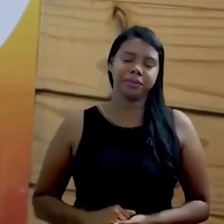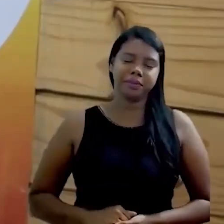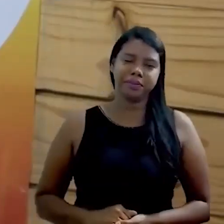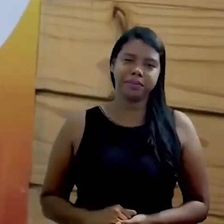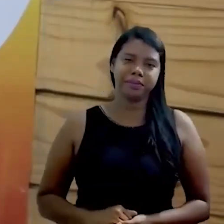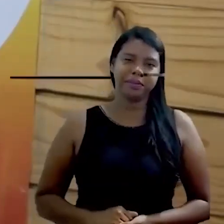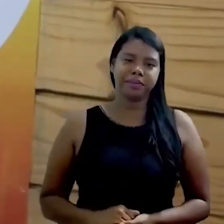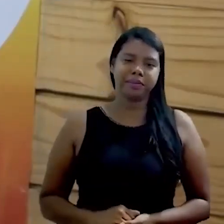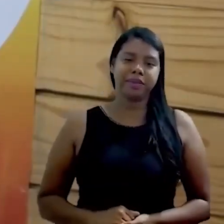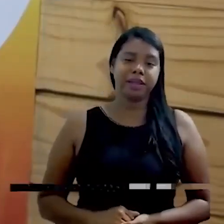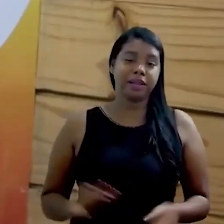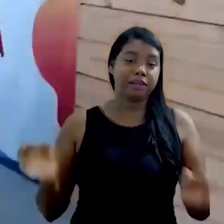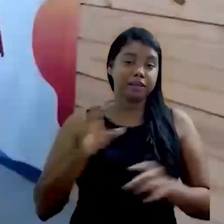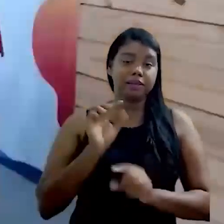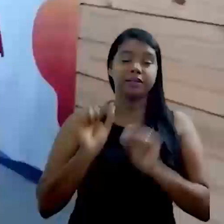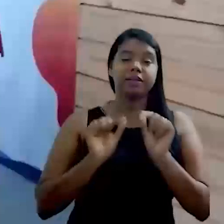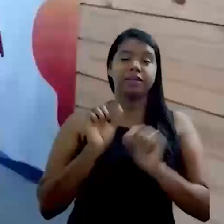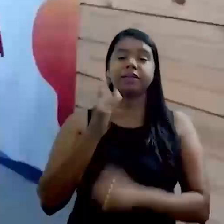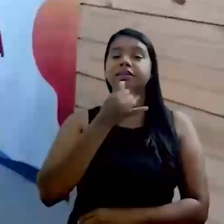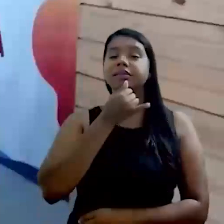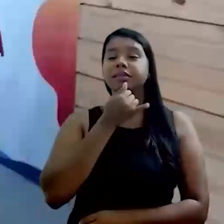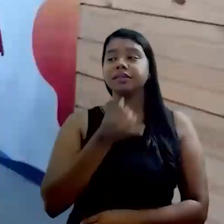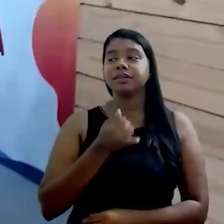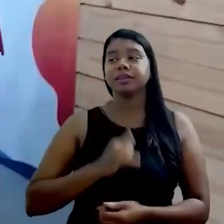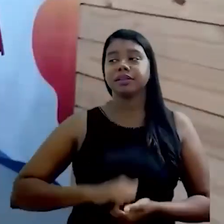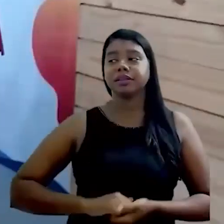Então, acaba que